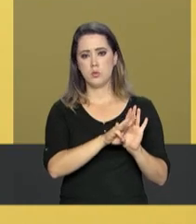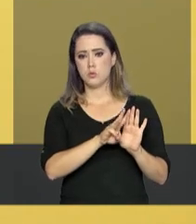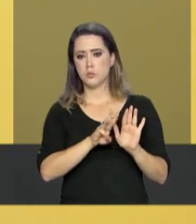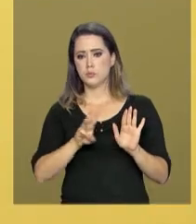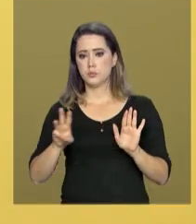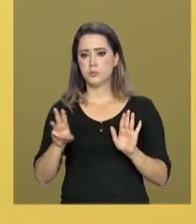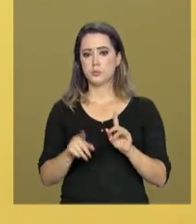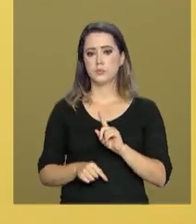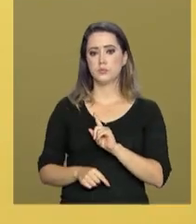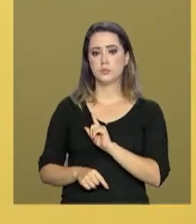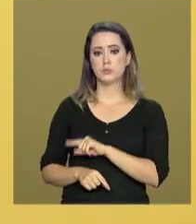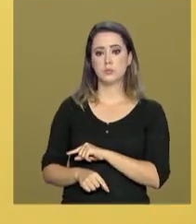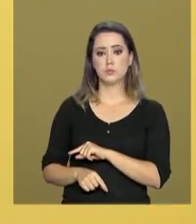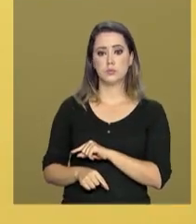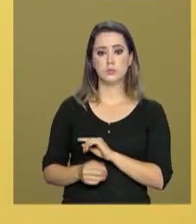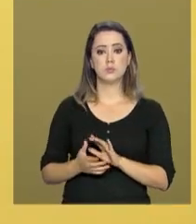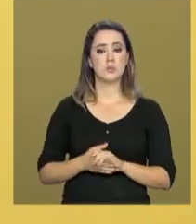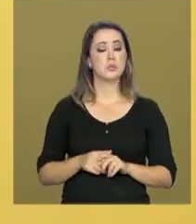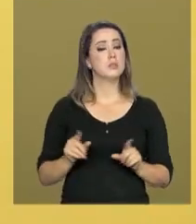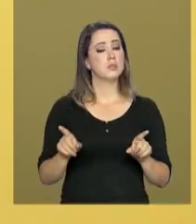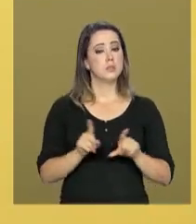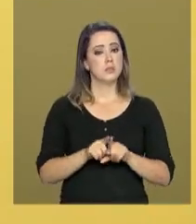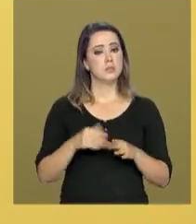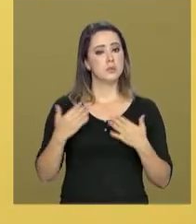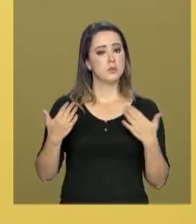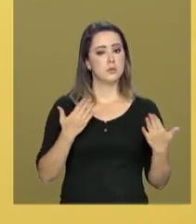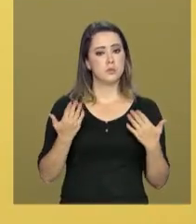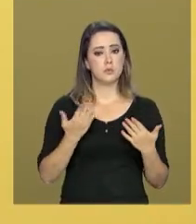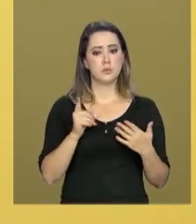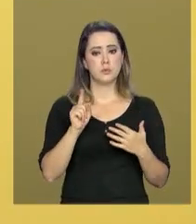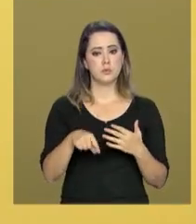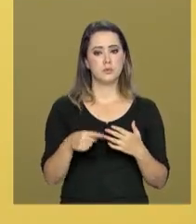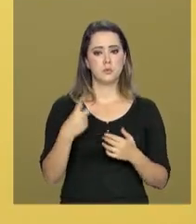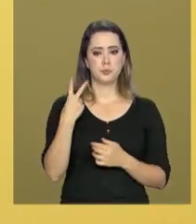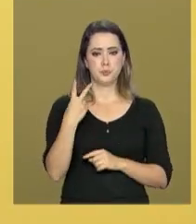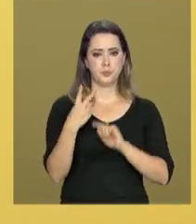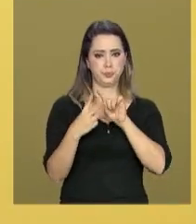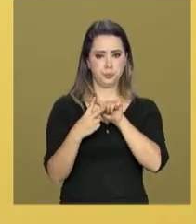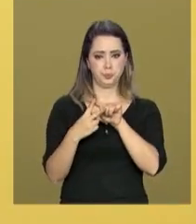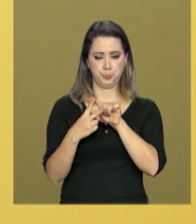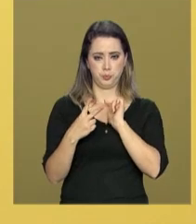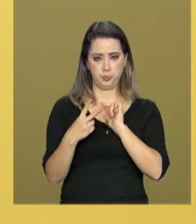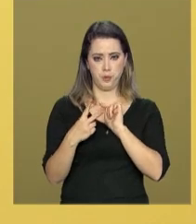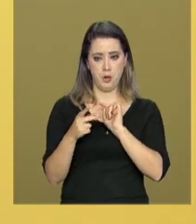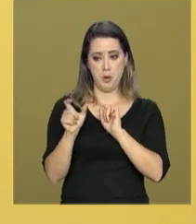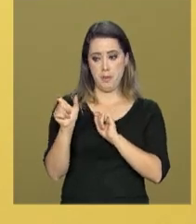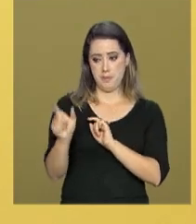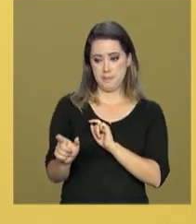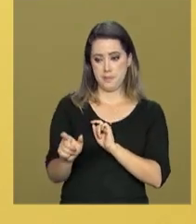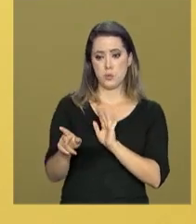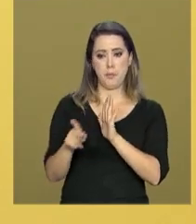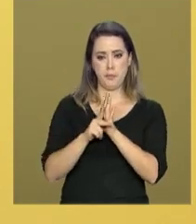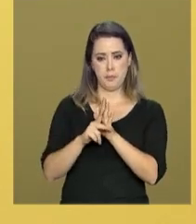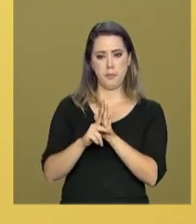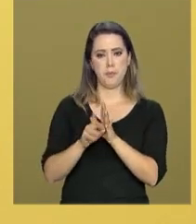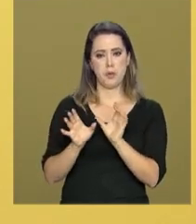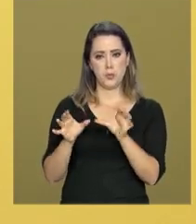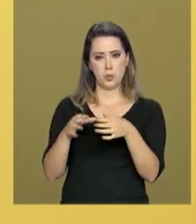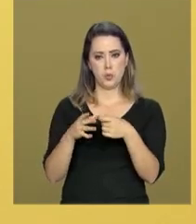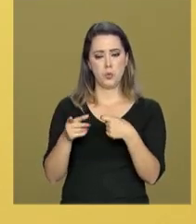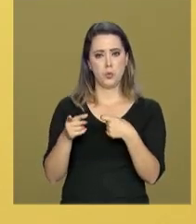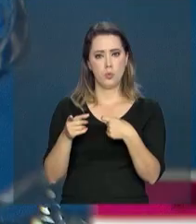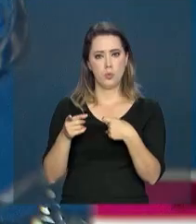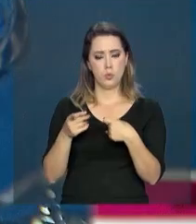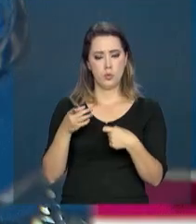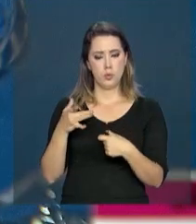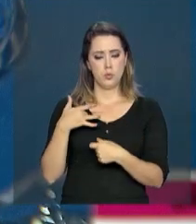da cone tech e tanto e só é feito de duas partes um profissional saúde e outro